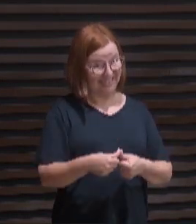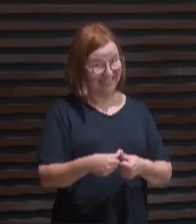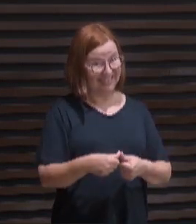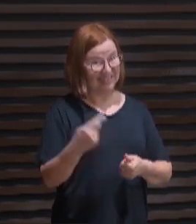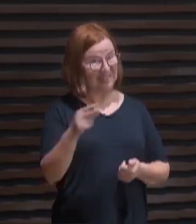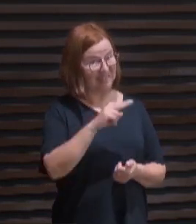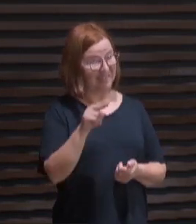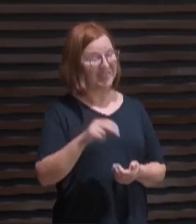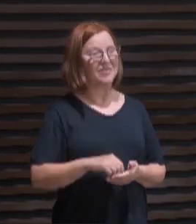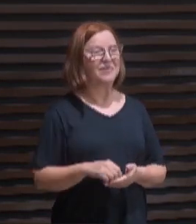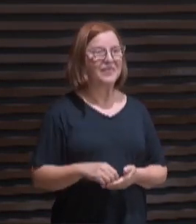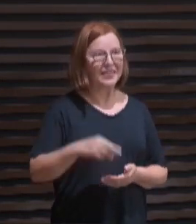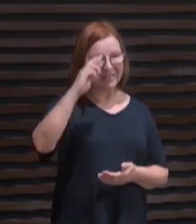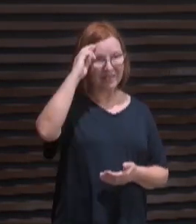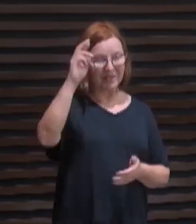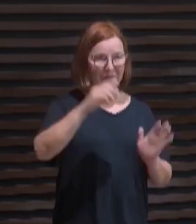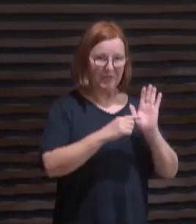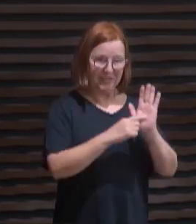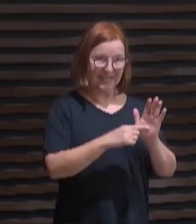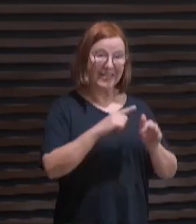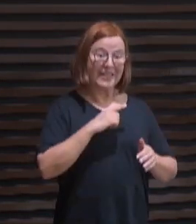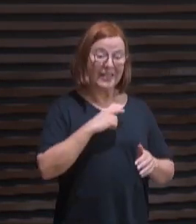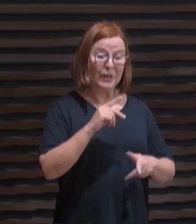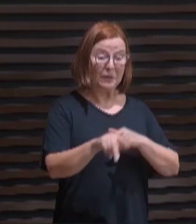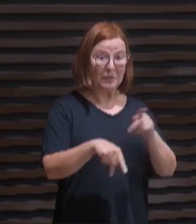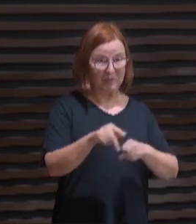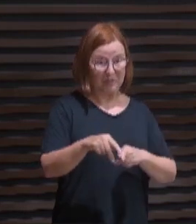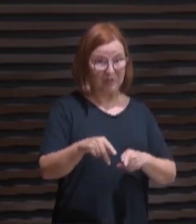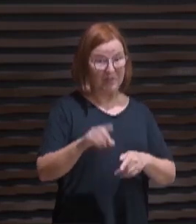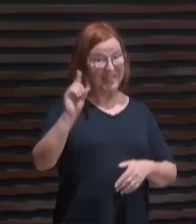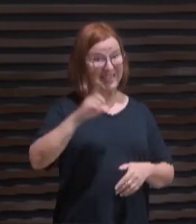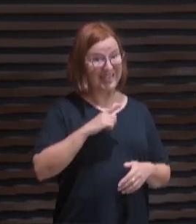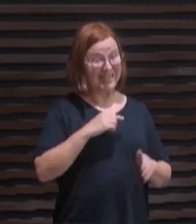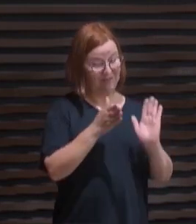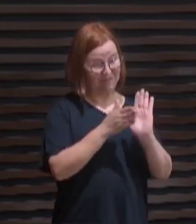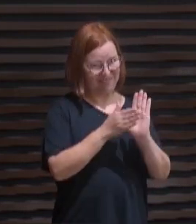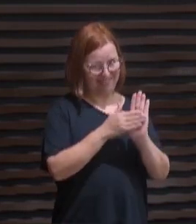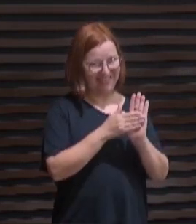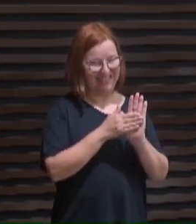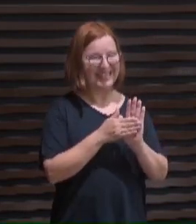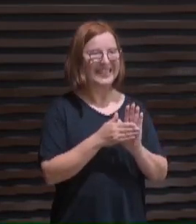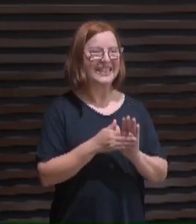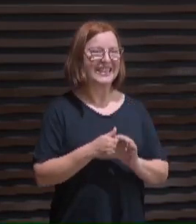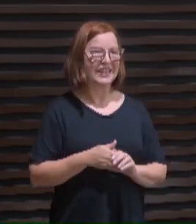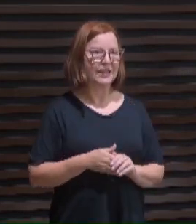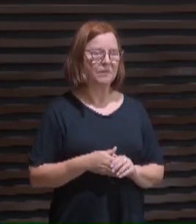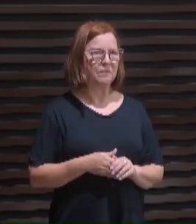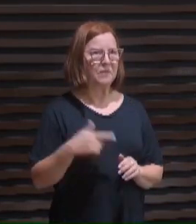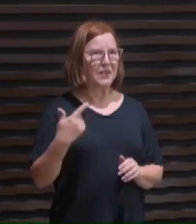Senhor mostrando que ele tem um povo e ele tem um propósito e um projeto. E 2